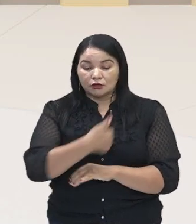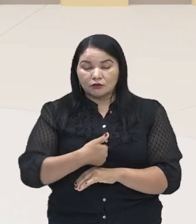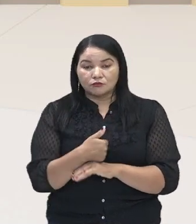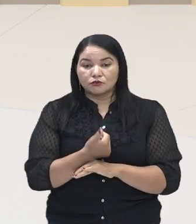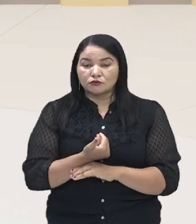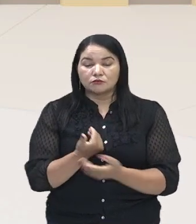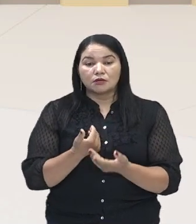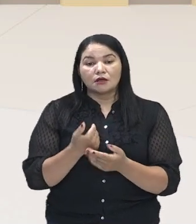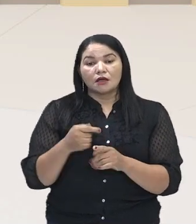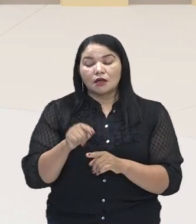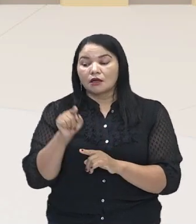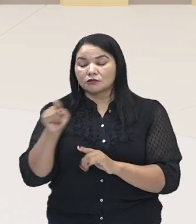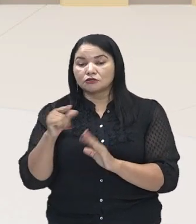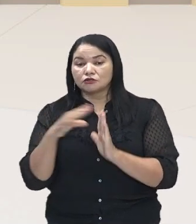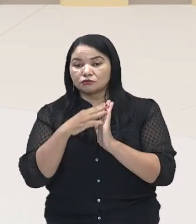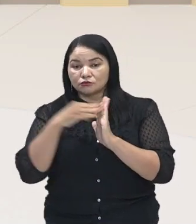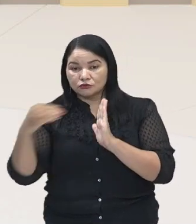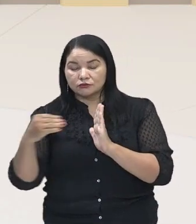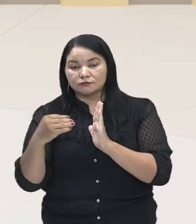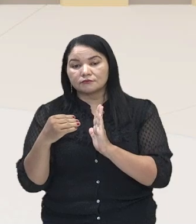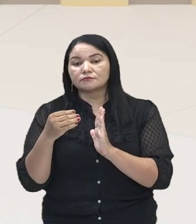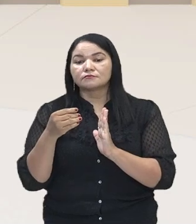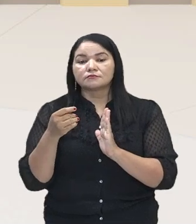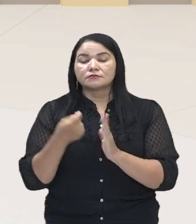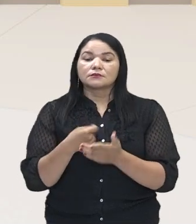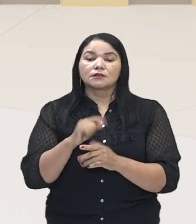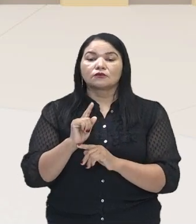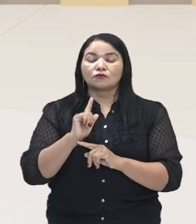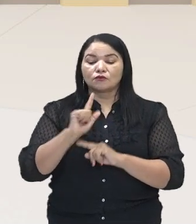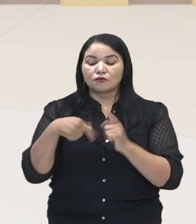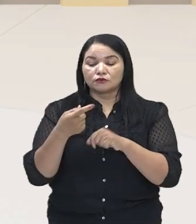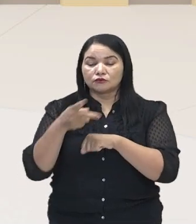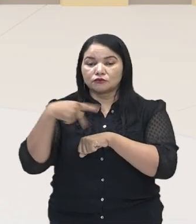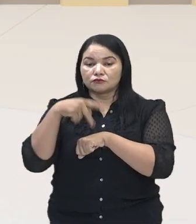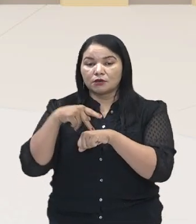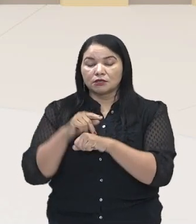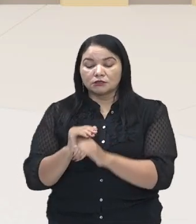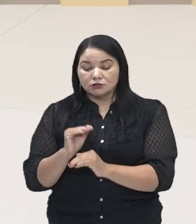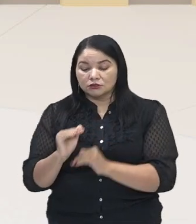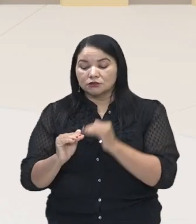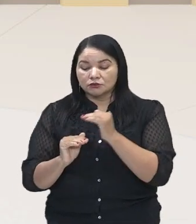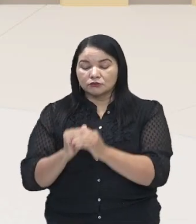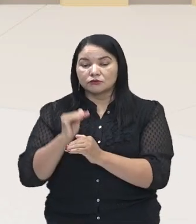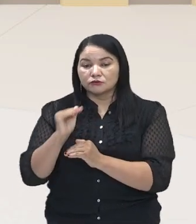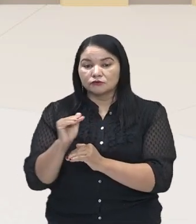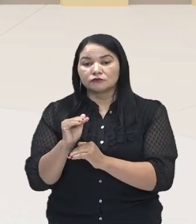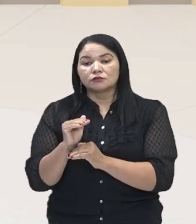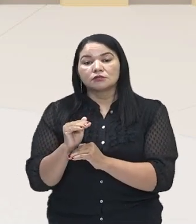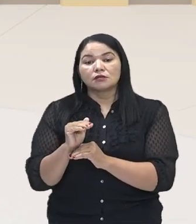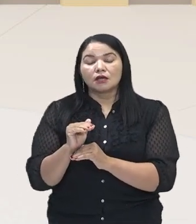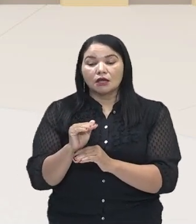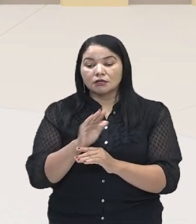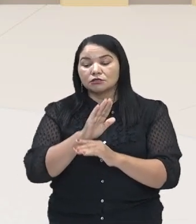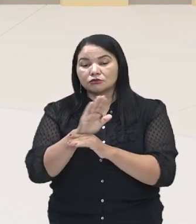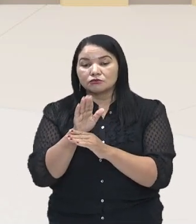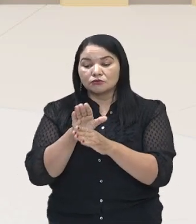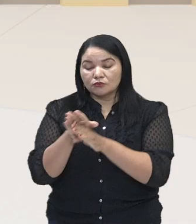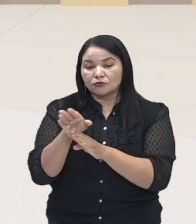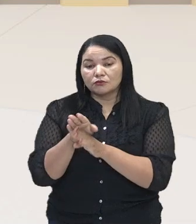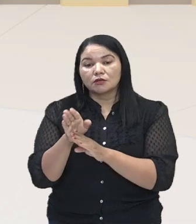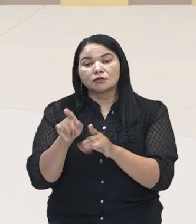como modelo. Então, dar uma assistência para países em desenvolvimento já é um